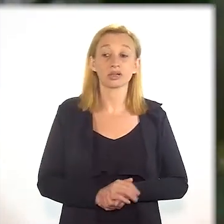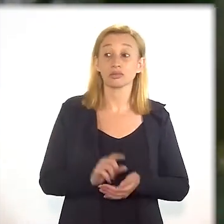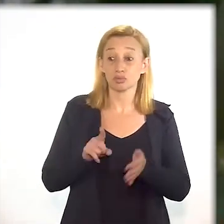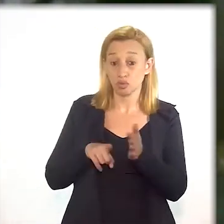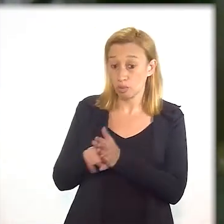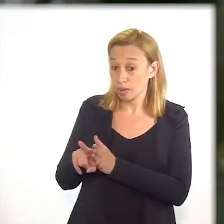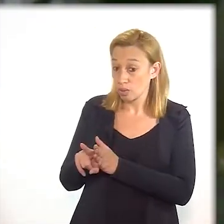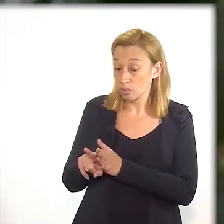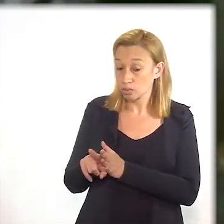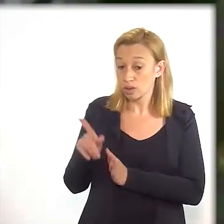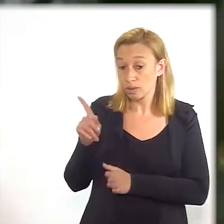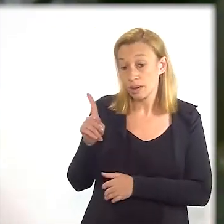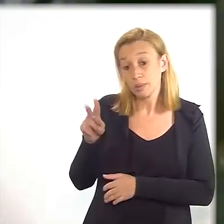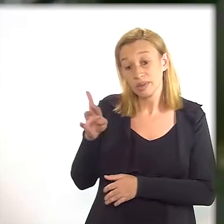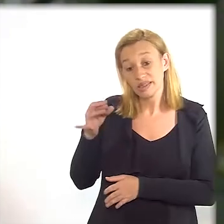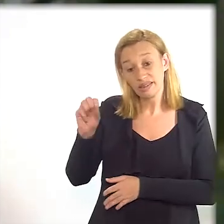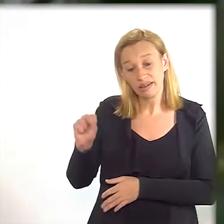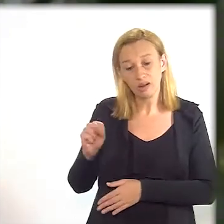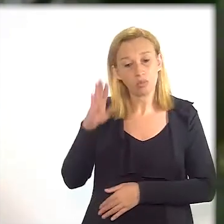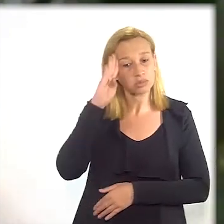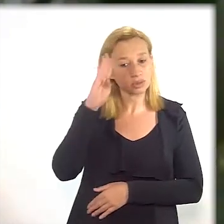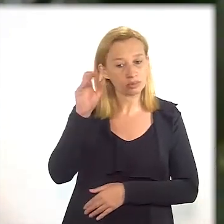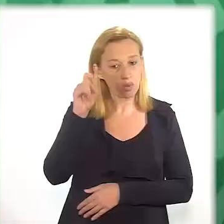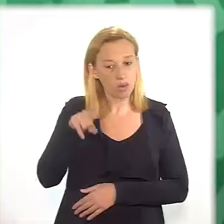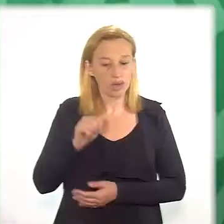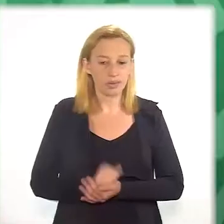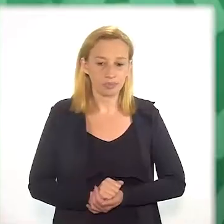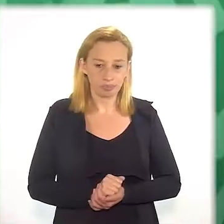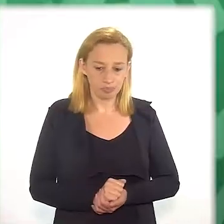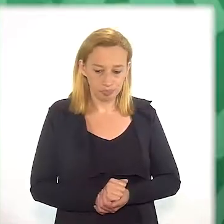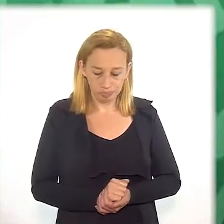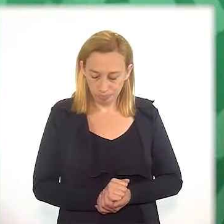sua pergunta, Priscila, o principal é